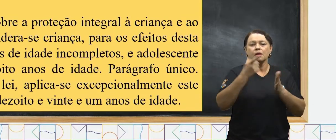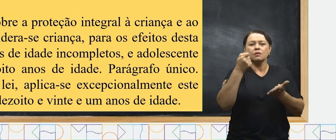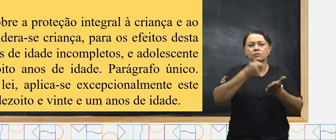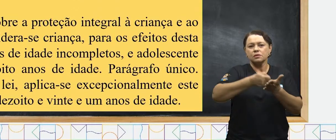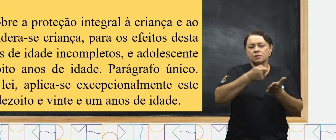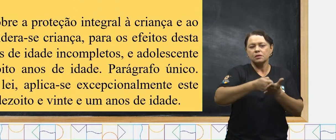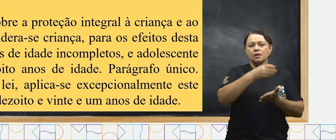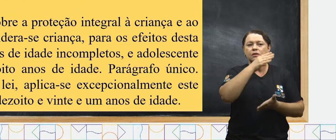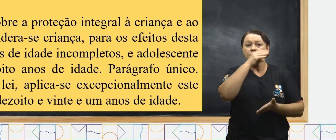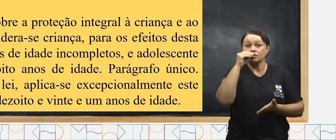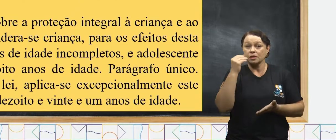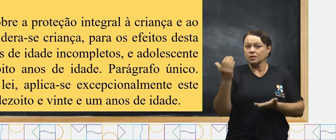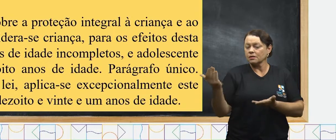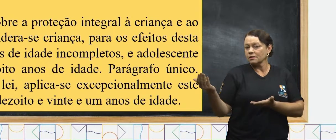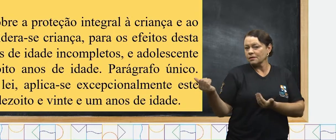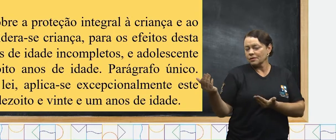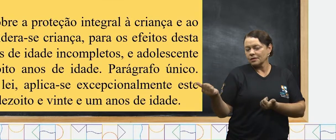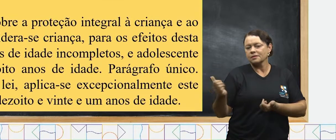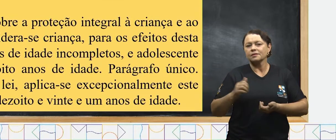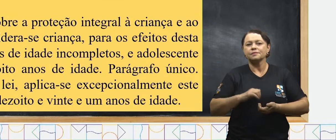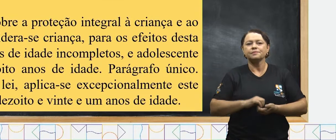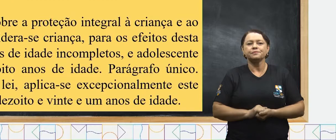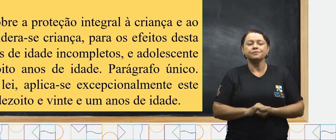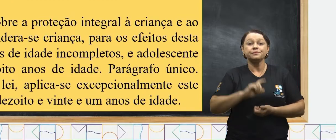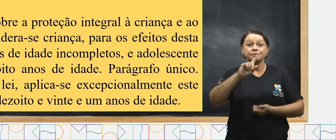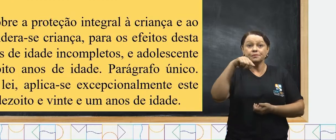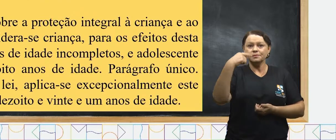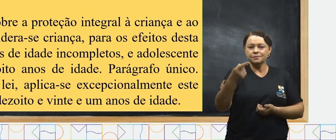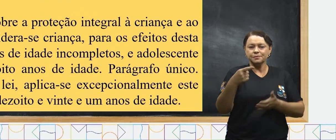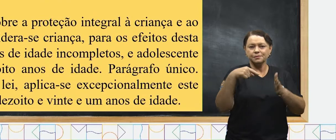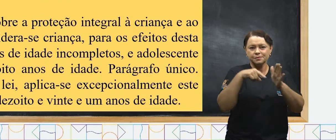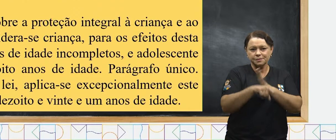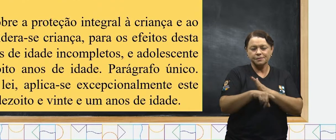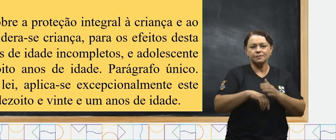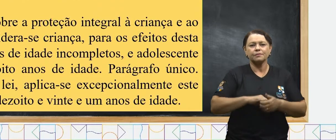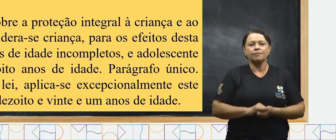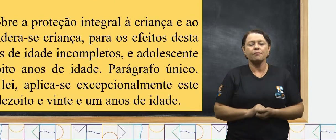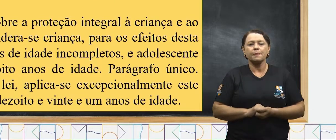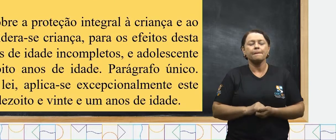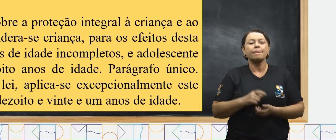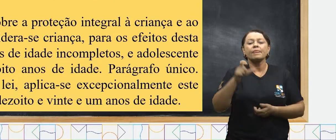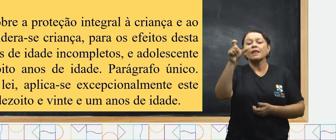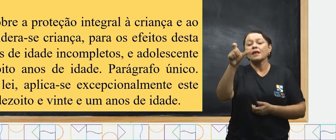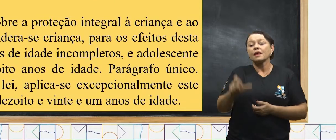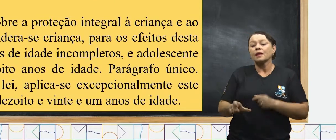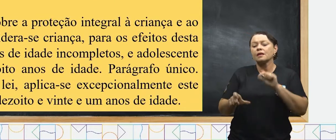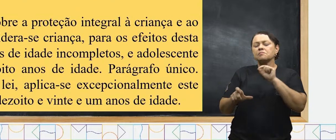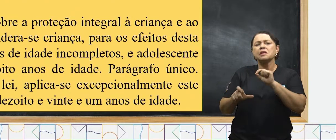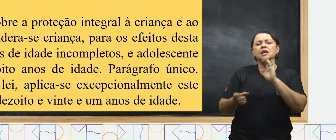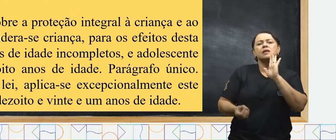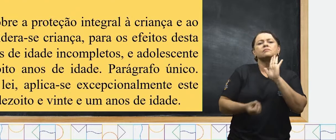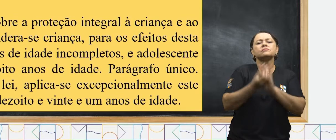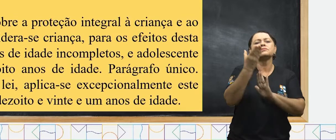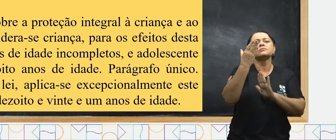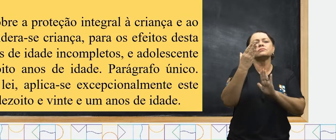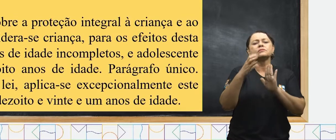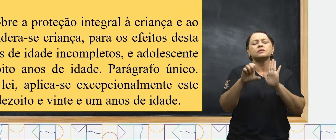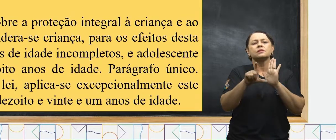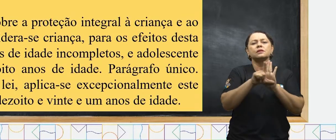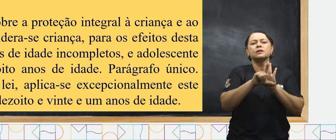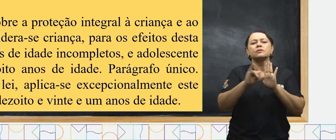e adolescentes. Próxima pergunta. Por que foi produzida esta